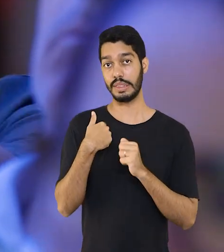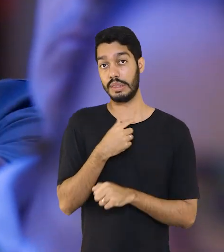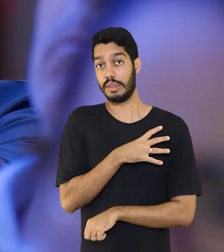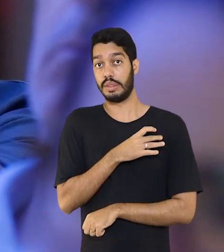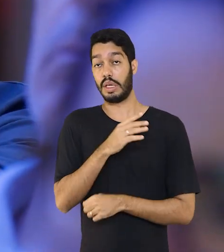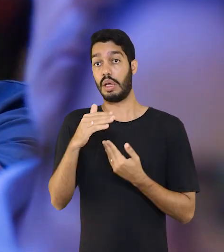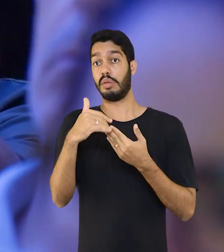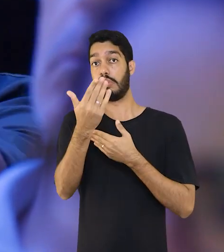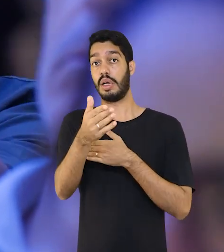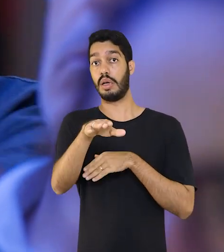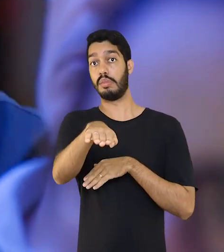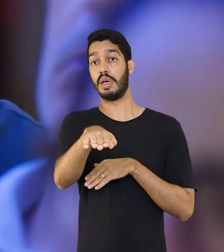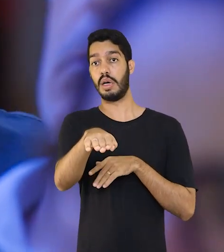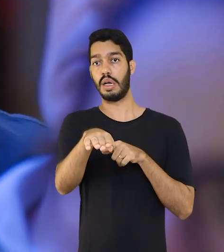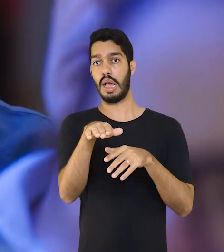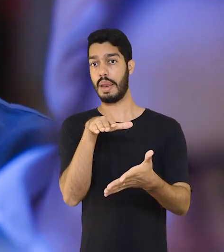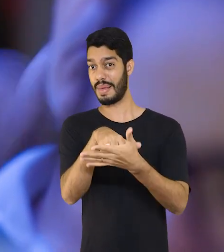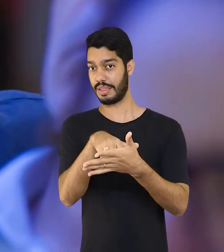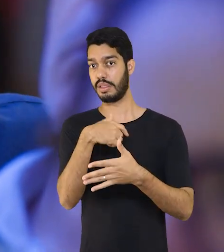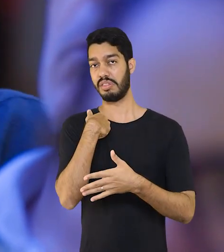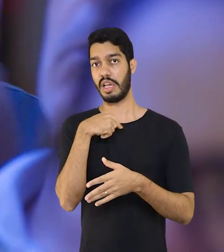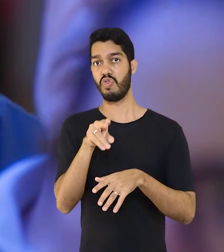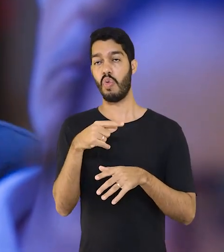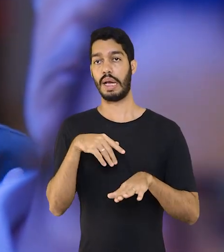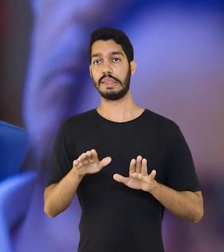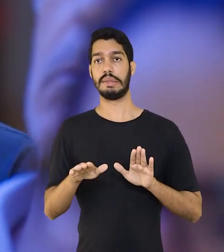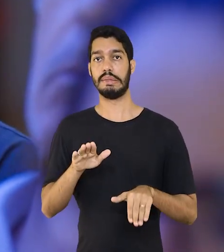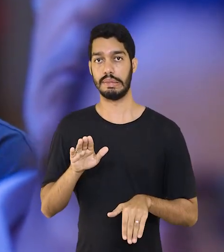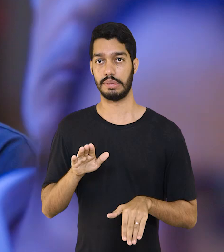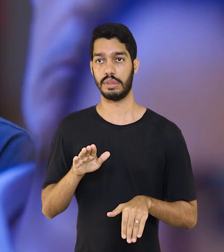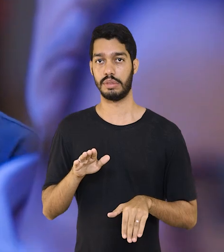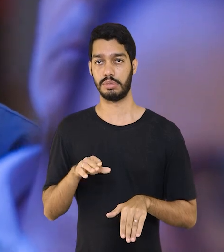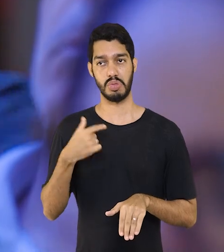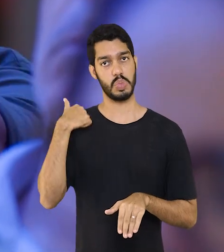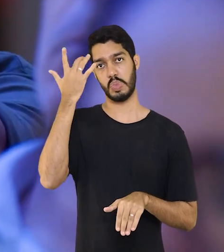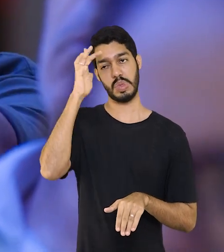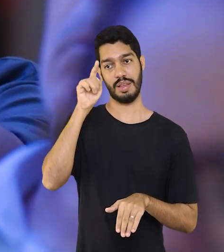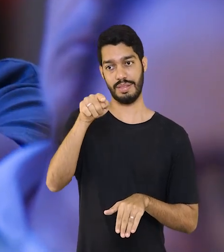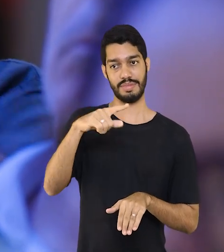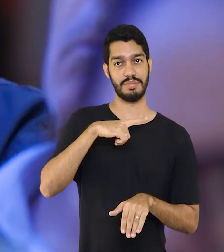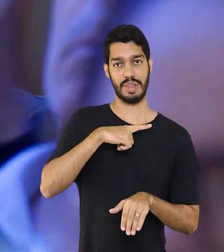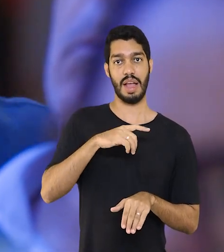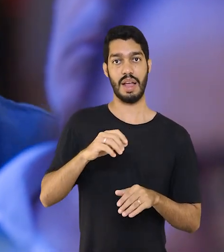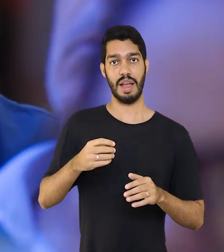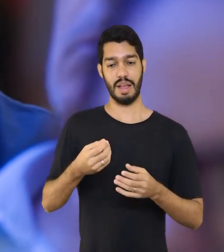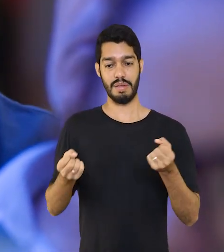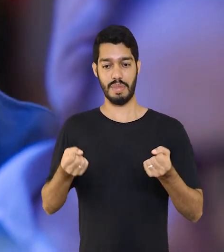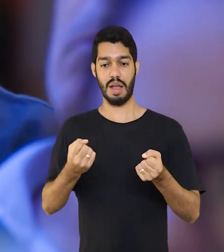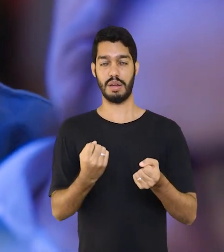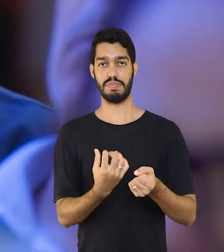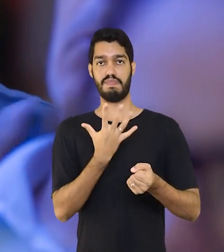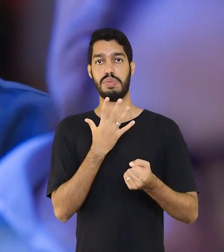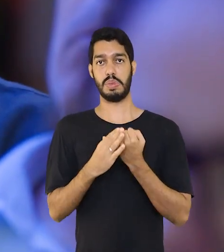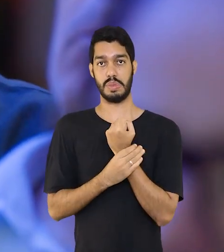ficava com medo do carro que estava na frente, porque se ele batesse eu teria de frear, mas tem o carro de atrás. Eu não sei se ele tem airbag. E atrás eu não sei se ele